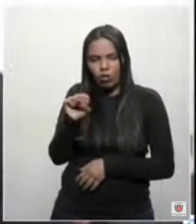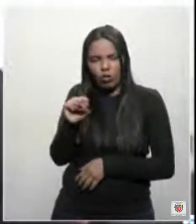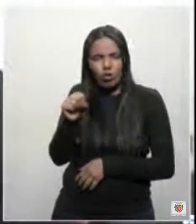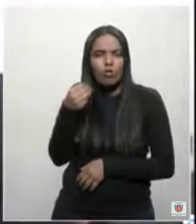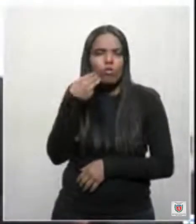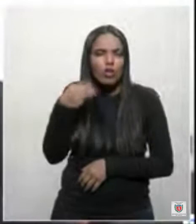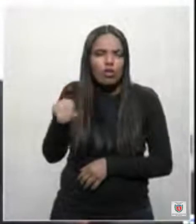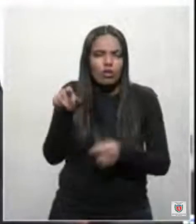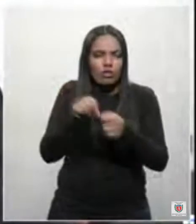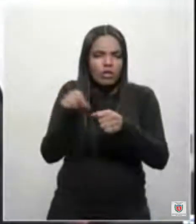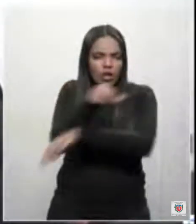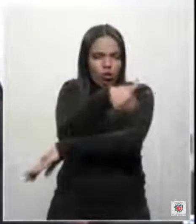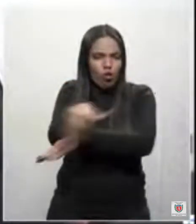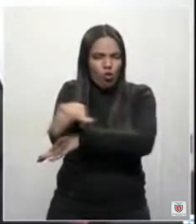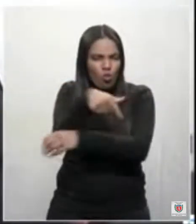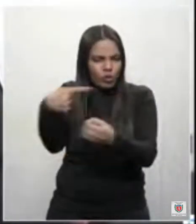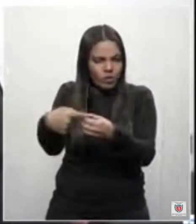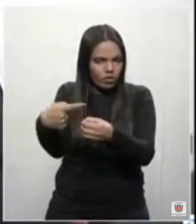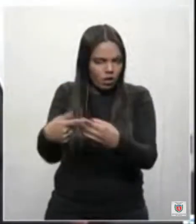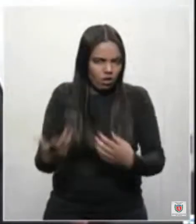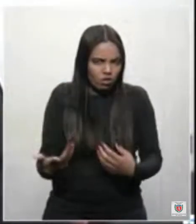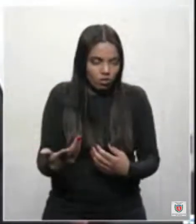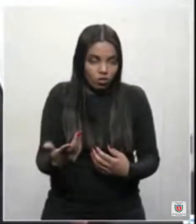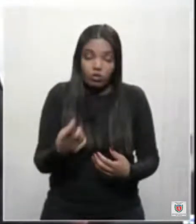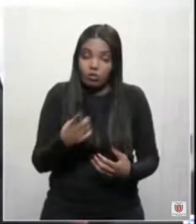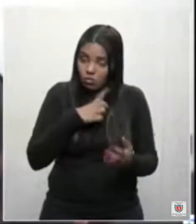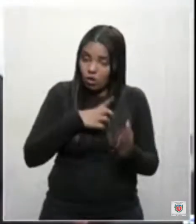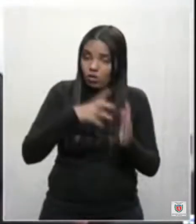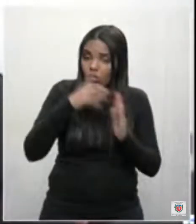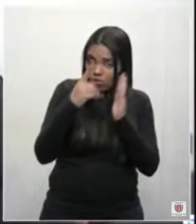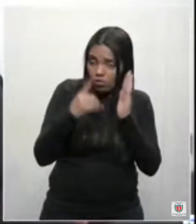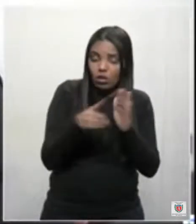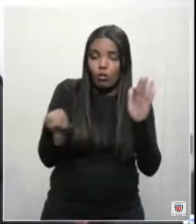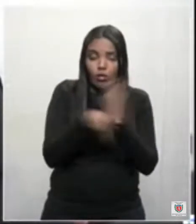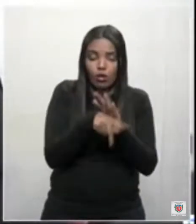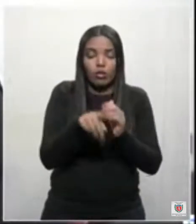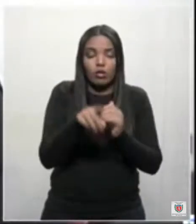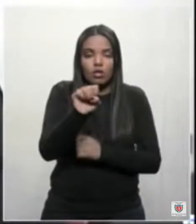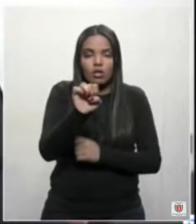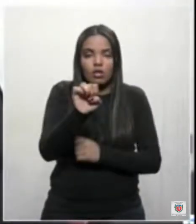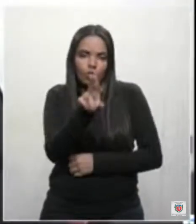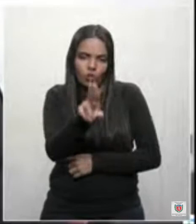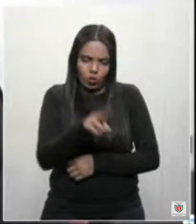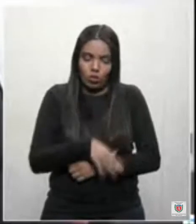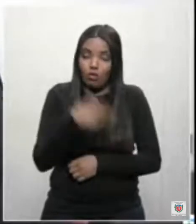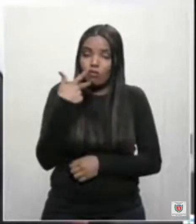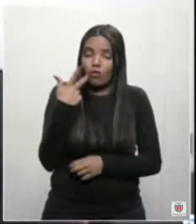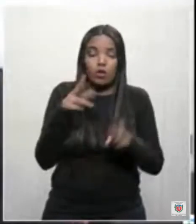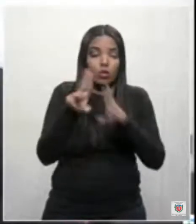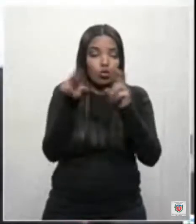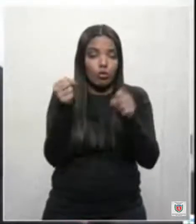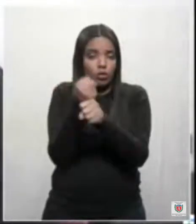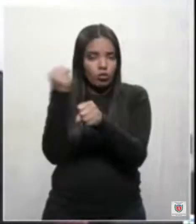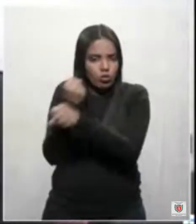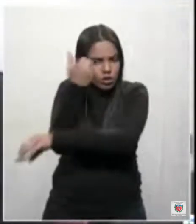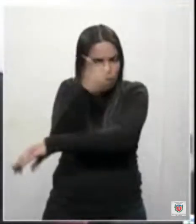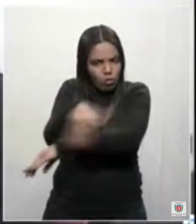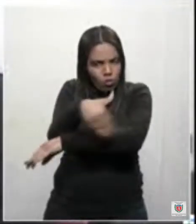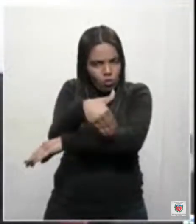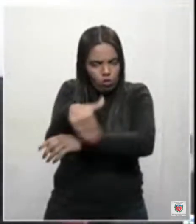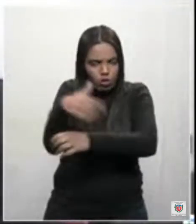em municípios. Esses decretos são distribuídos na Secretaria de Desenvolvimento Urbano, no SEDU e Logística, com a finalidade de asfalto. Asfalto